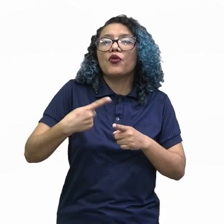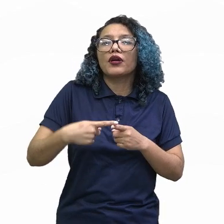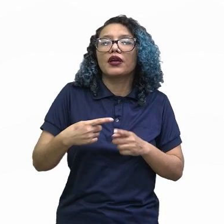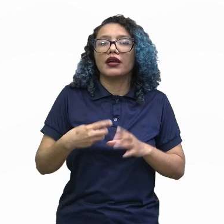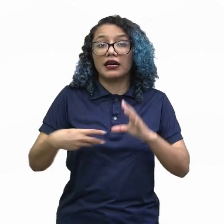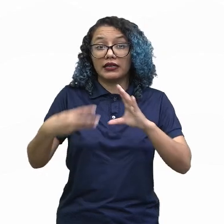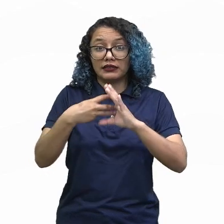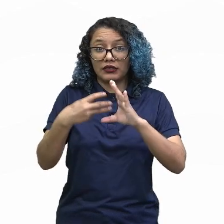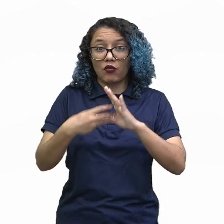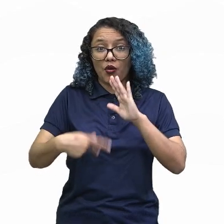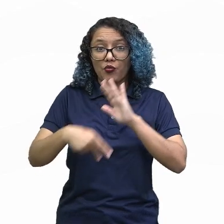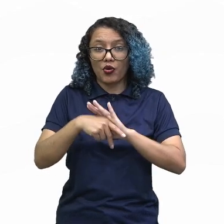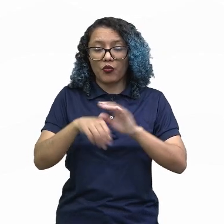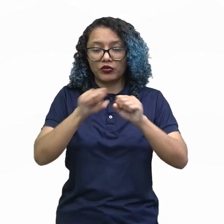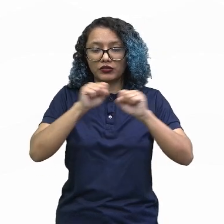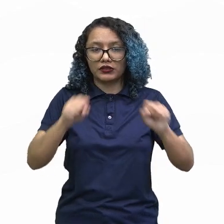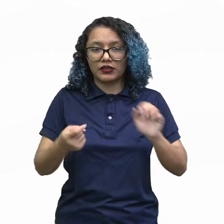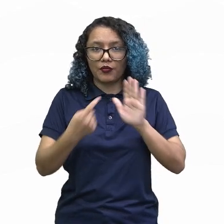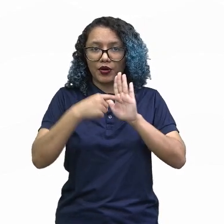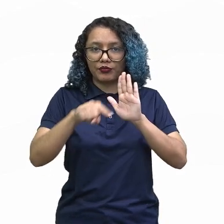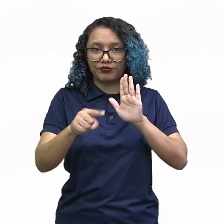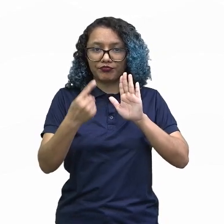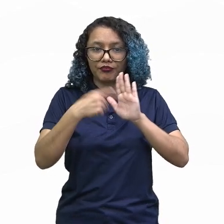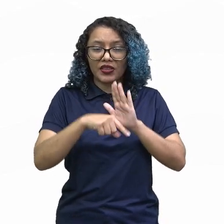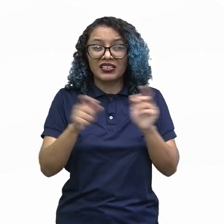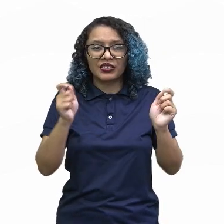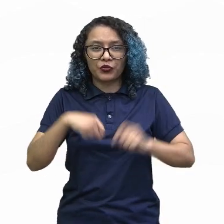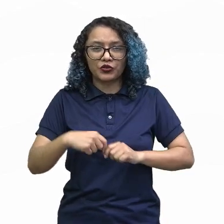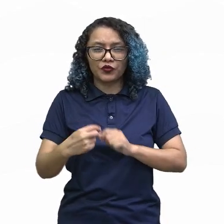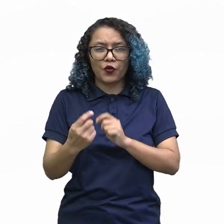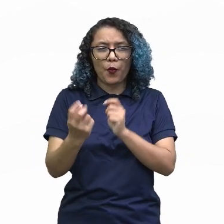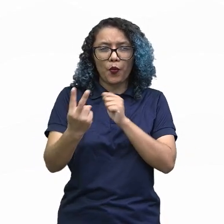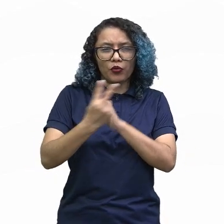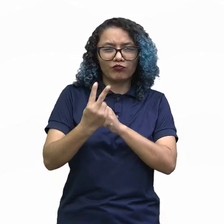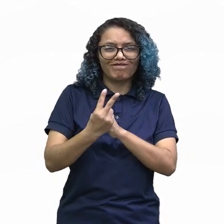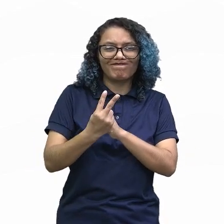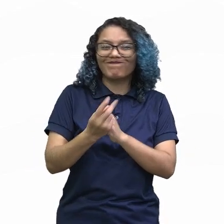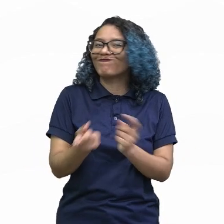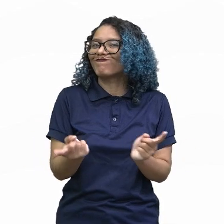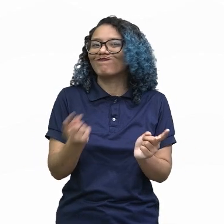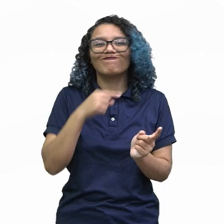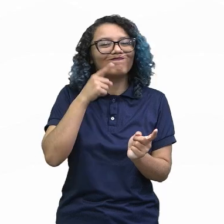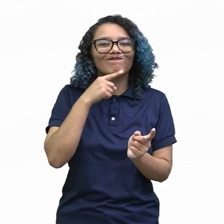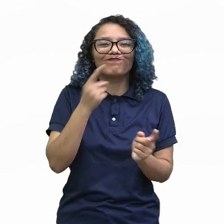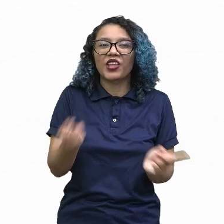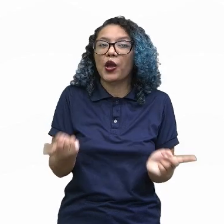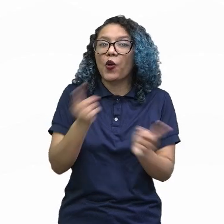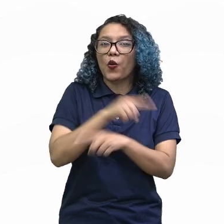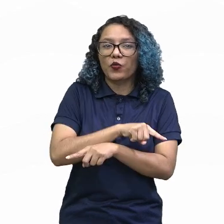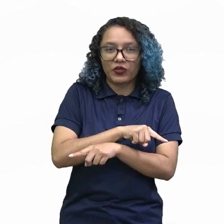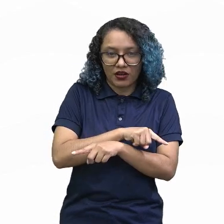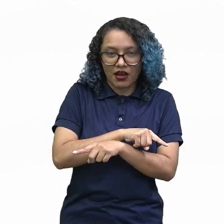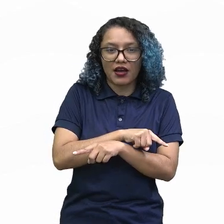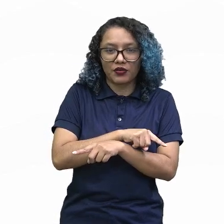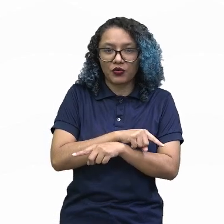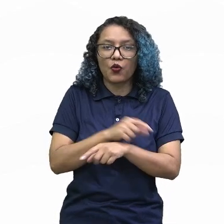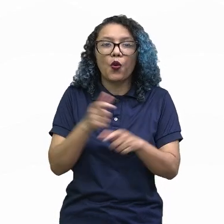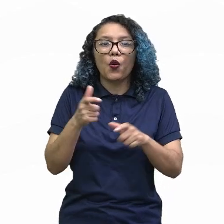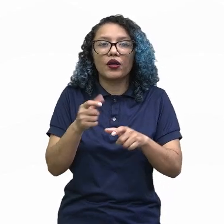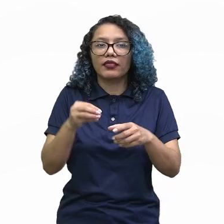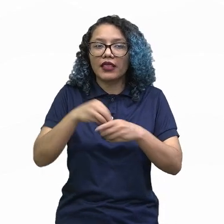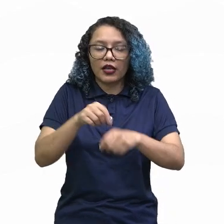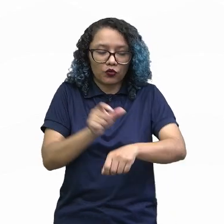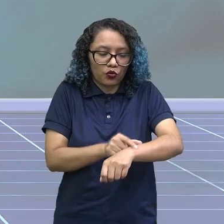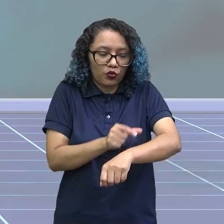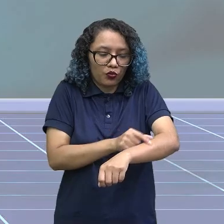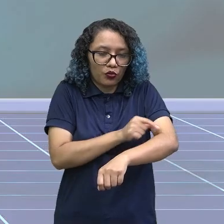sistema imunológico, no lugar de proteger, elas fazem o contrário, né, na bainha de mielina. Ela